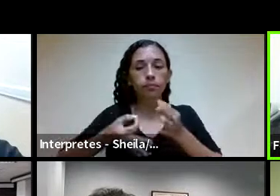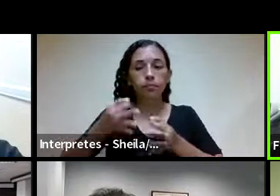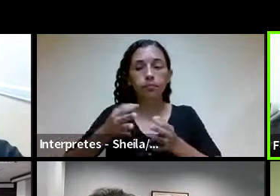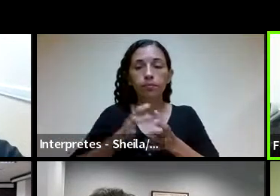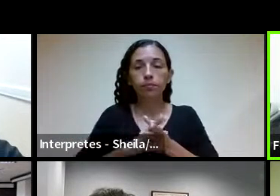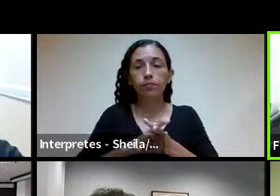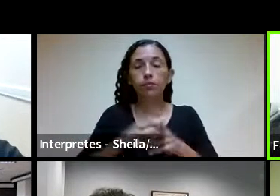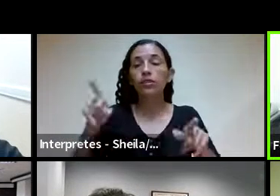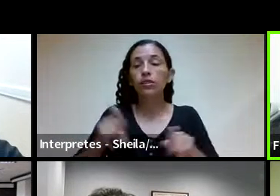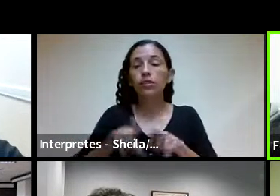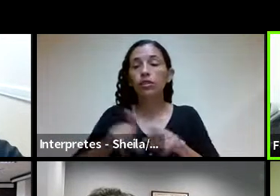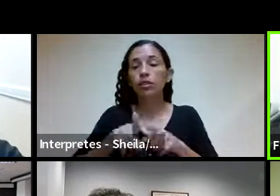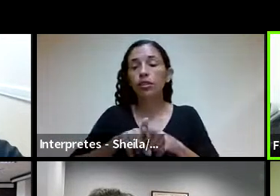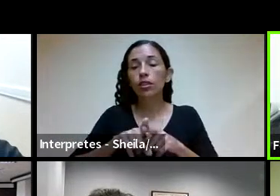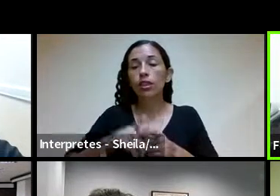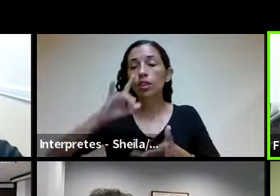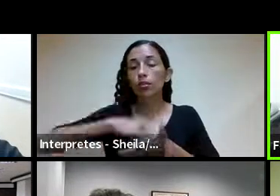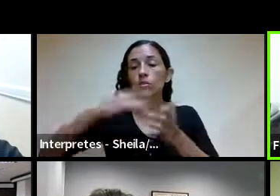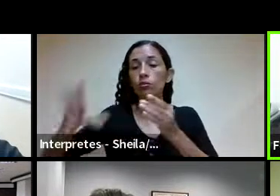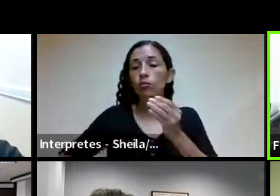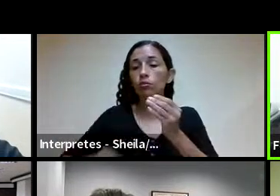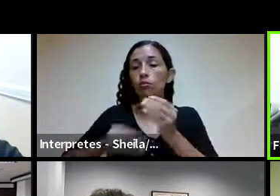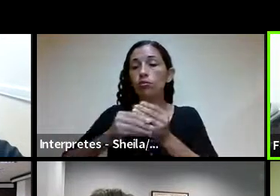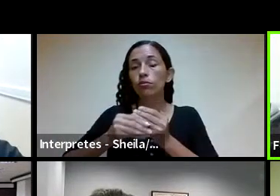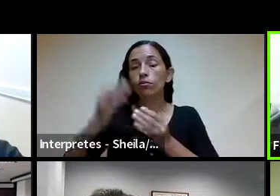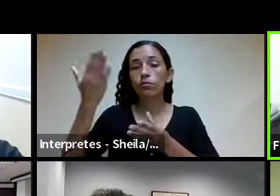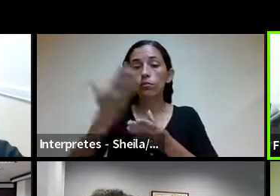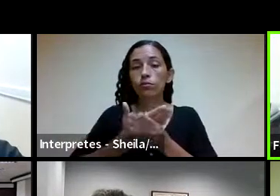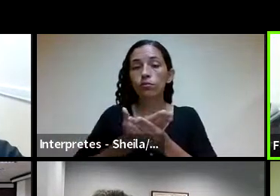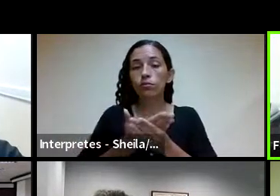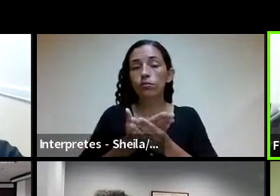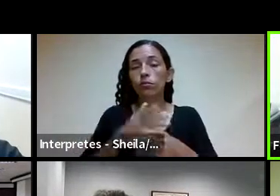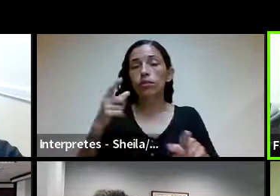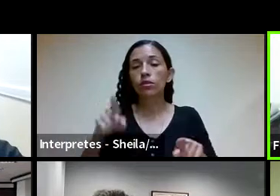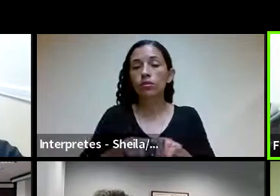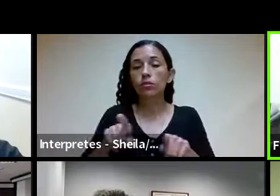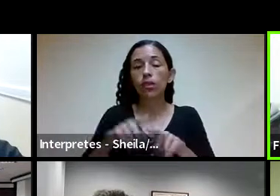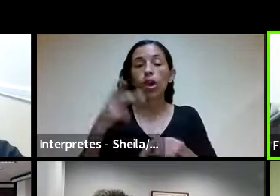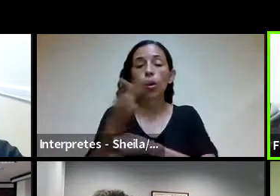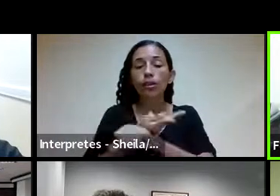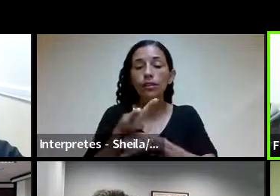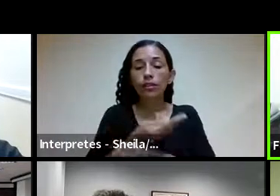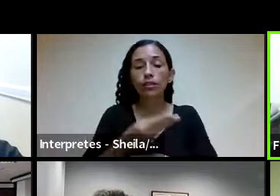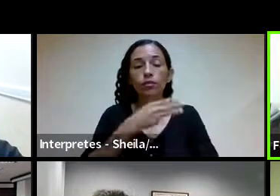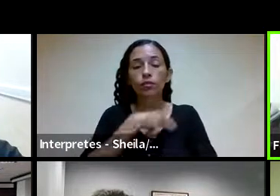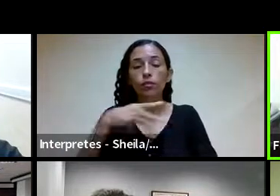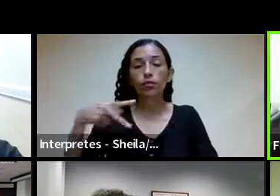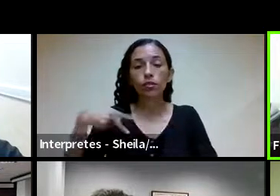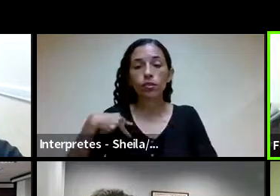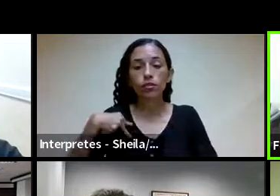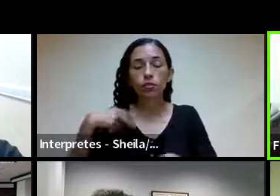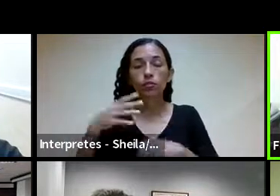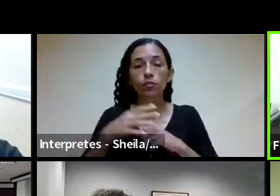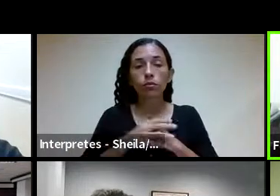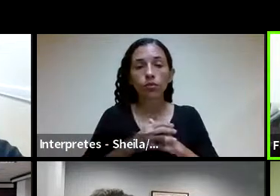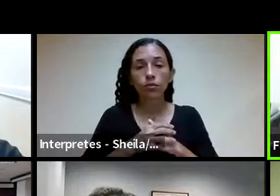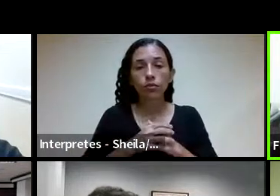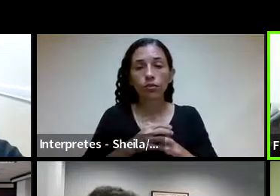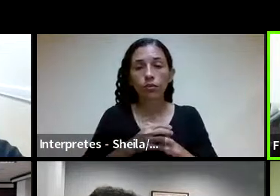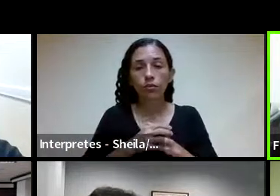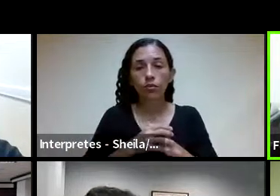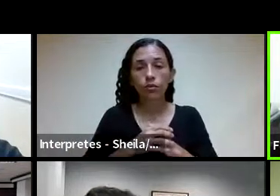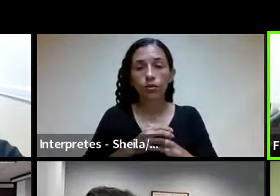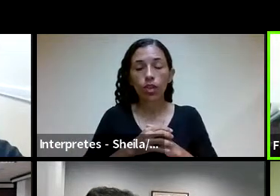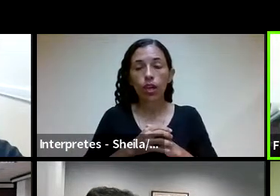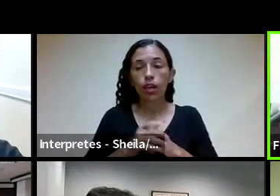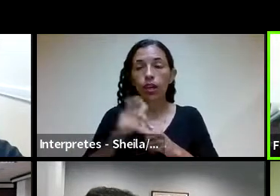acostada aos autos, bem como levando em consideração toda a investigação prévia por parte do Ministério Público, chega-se à conclusão de que as